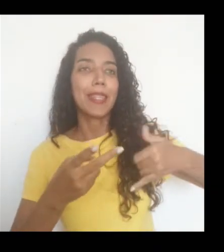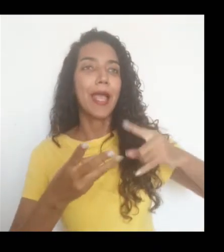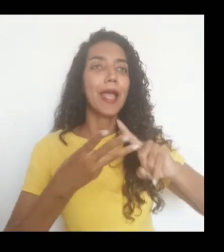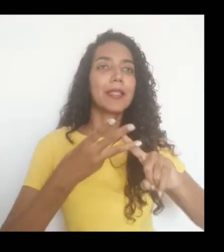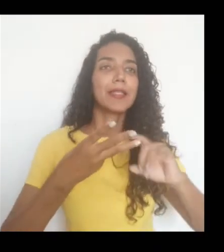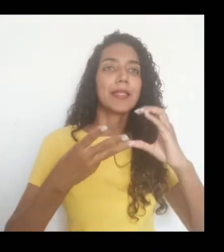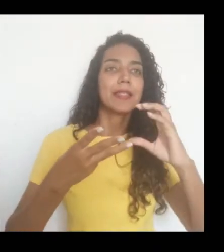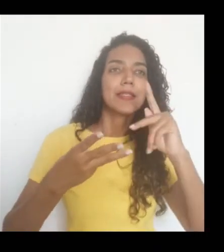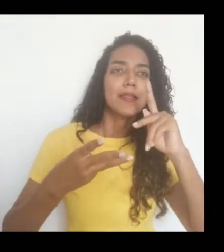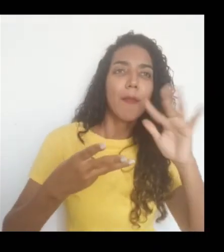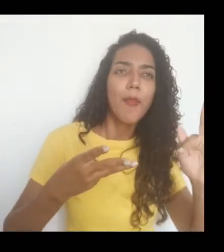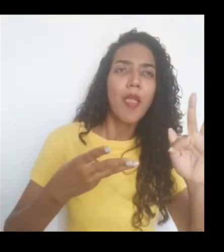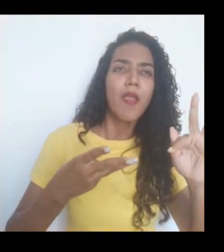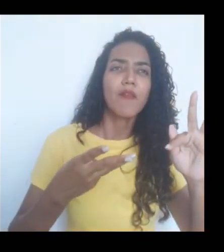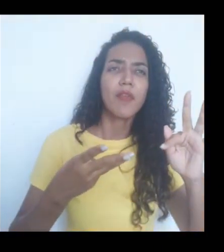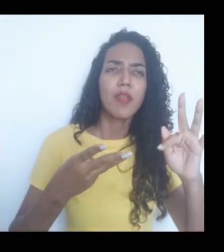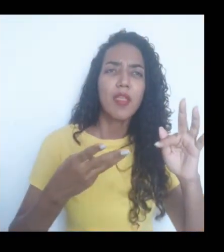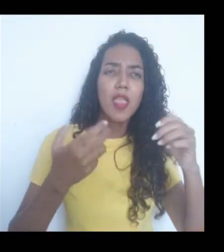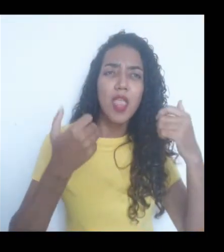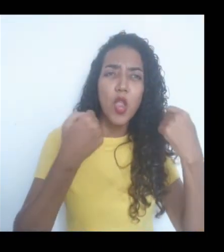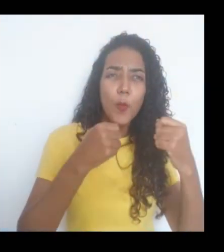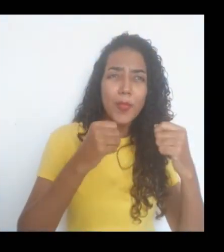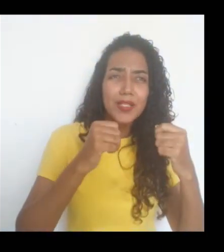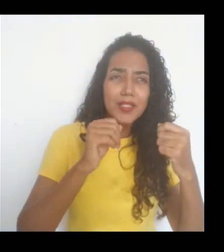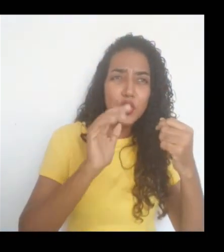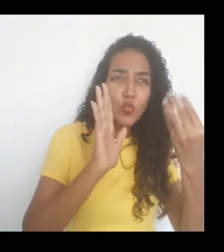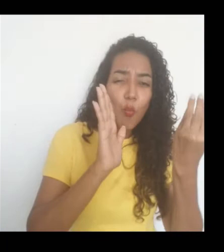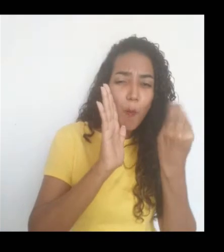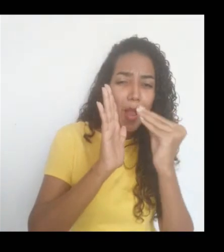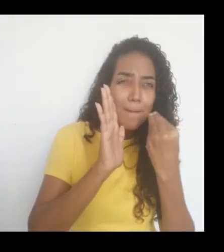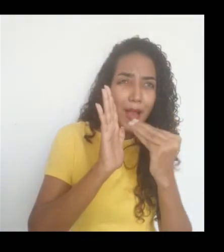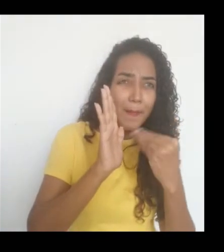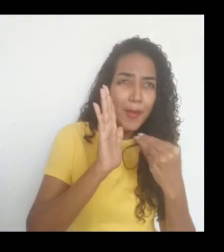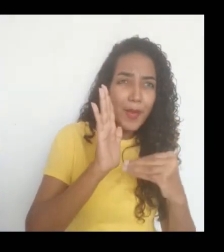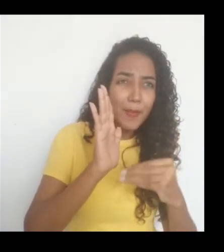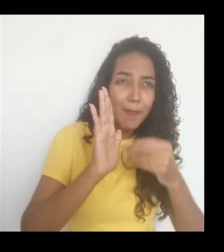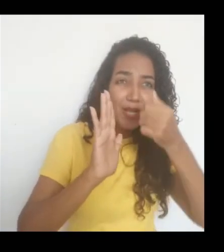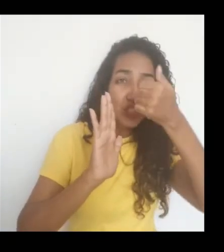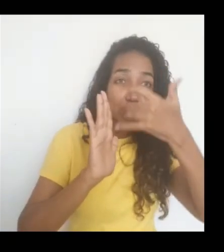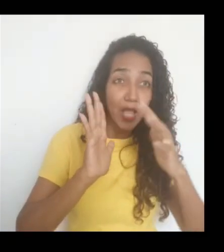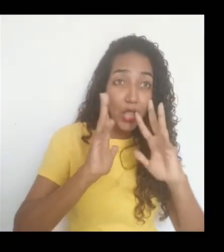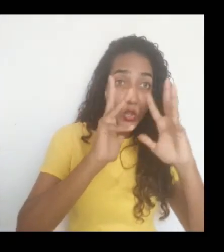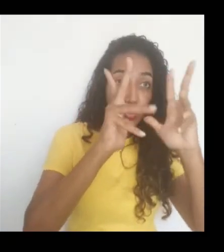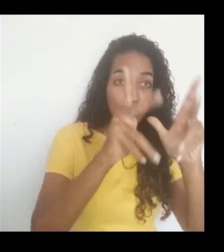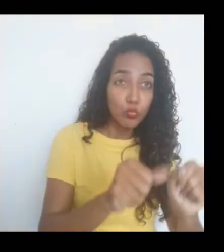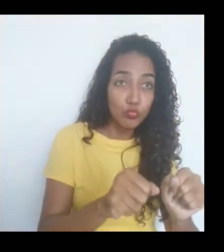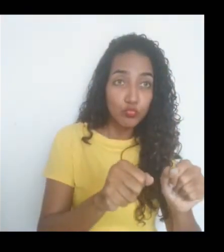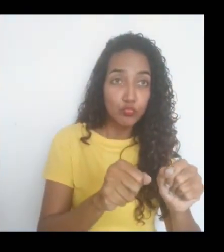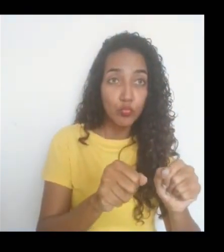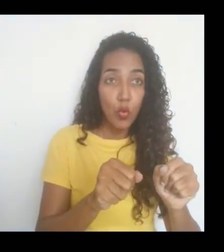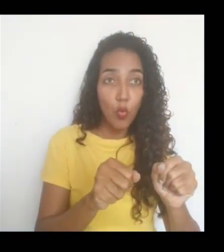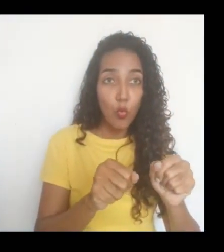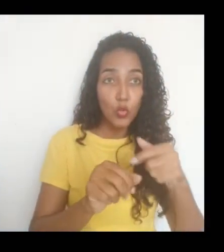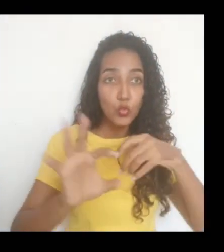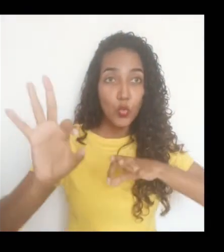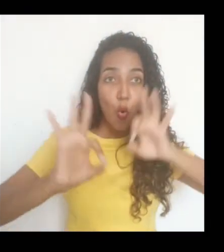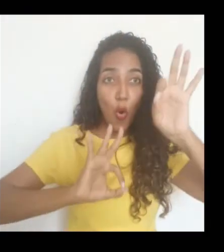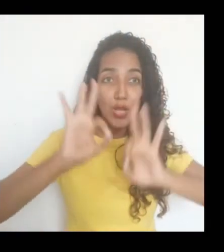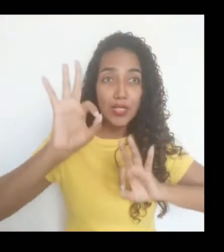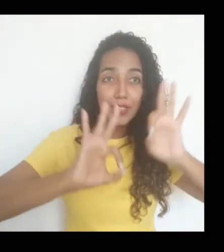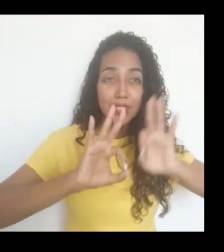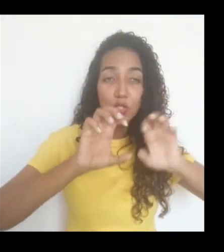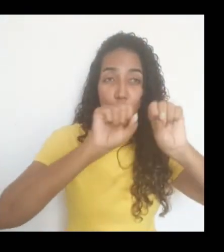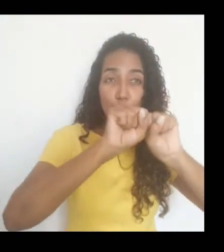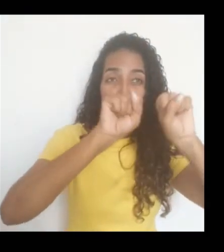Eu preciso realmente listar todos eles quando eu estou modelando um sistema orientado a objetos? Isso é uma pergunta